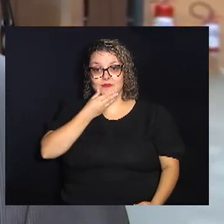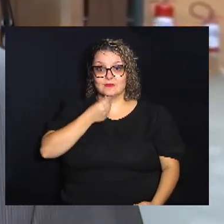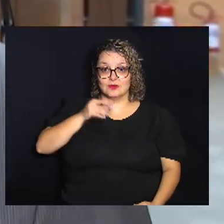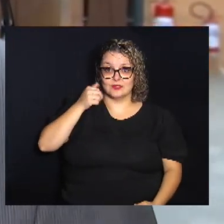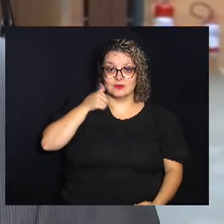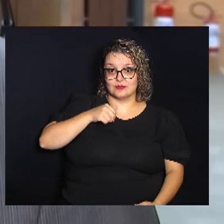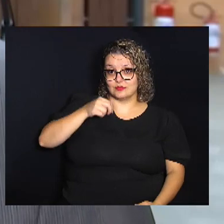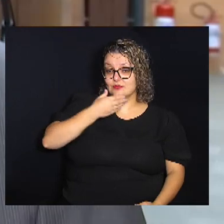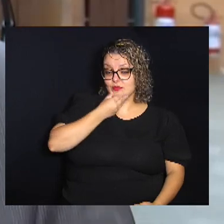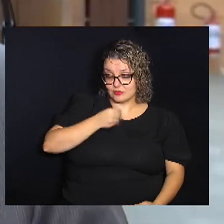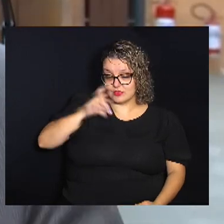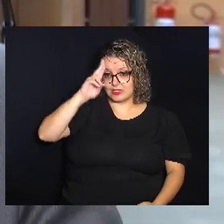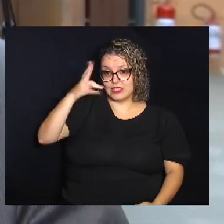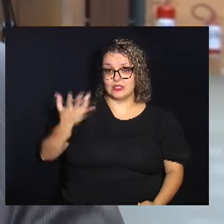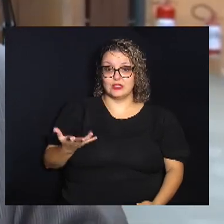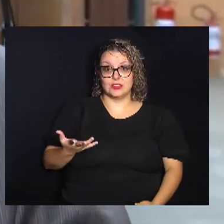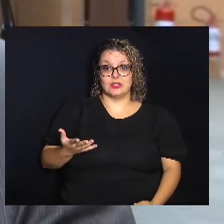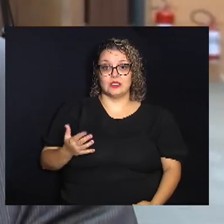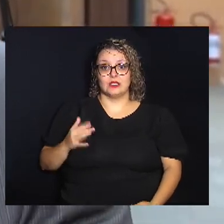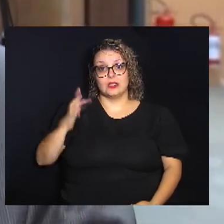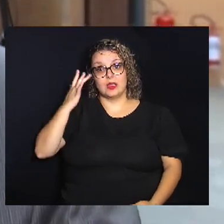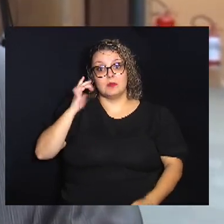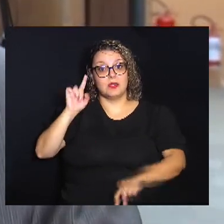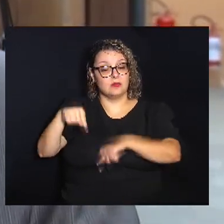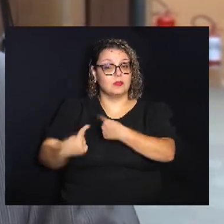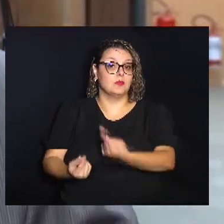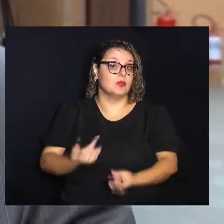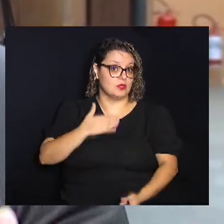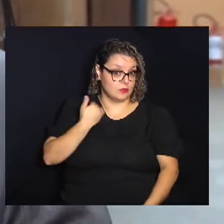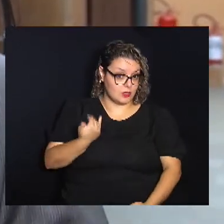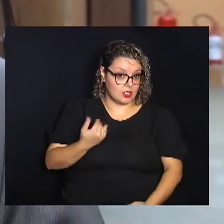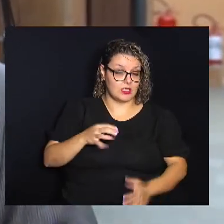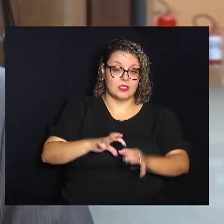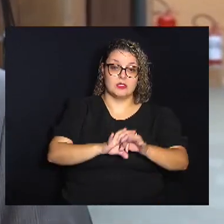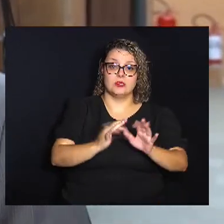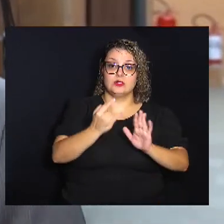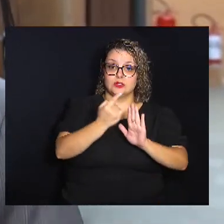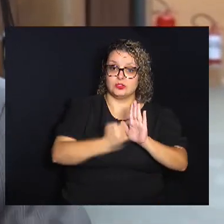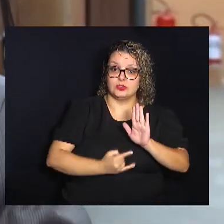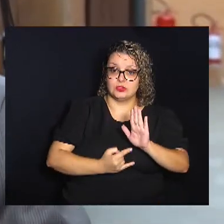que amanhã depois que vier a faltar, ele deixa um documento, um